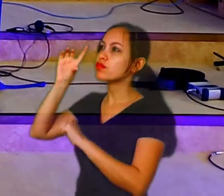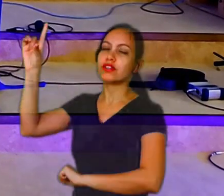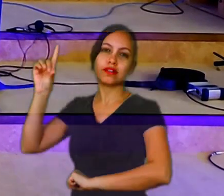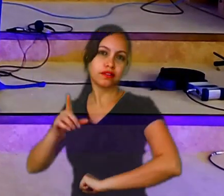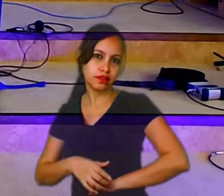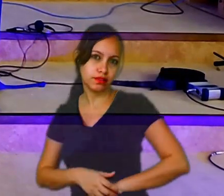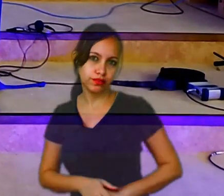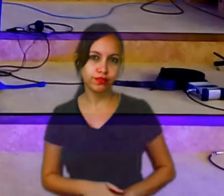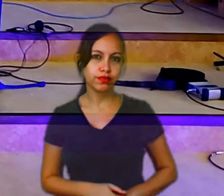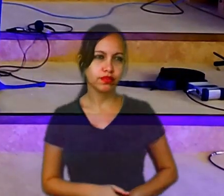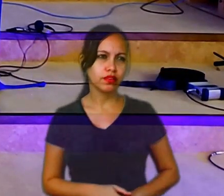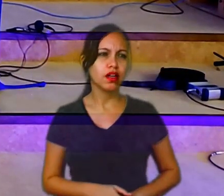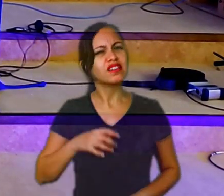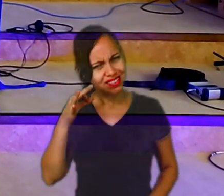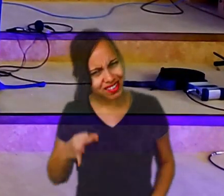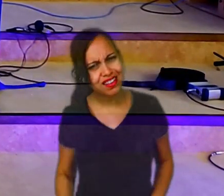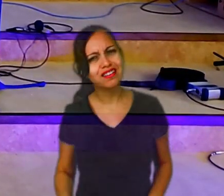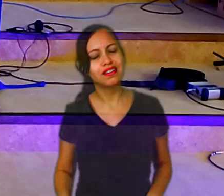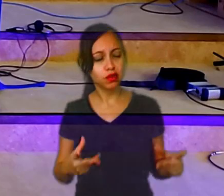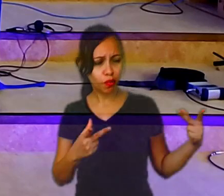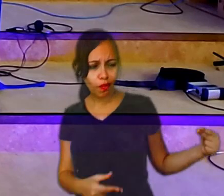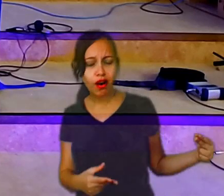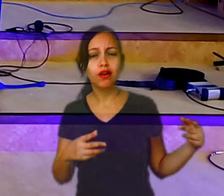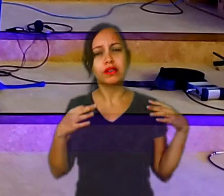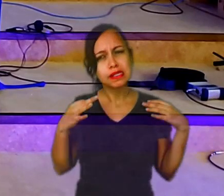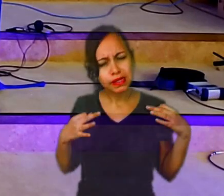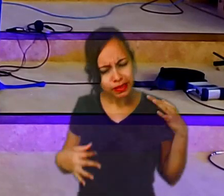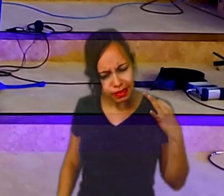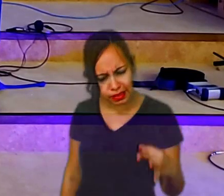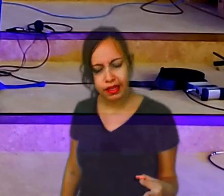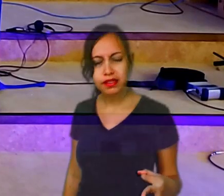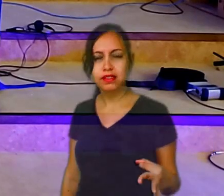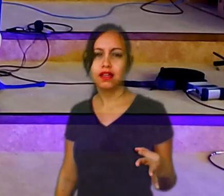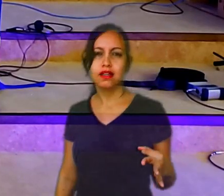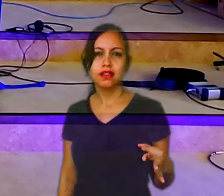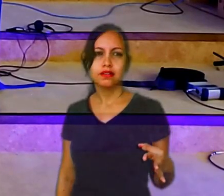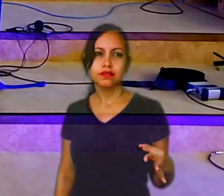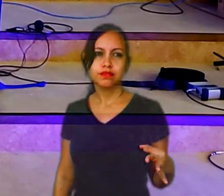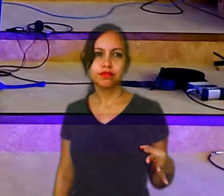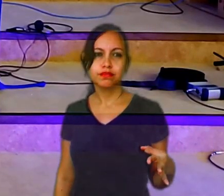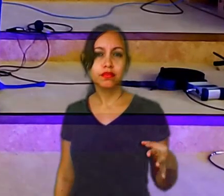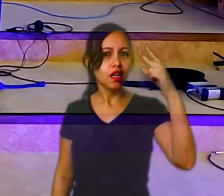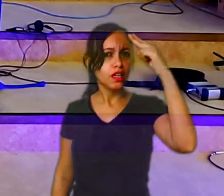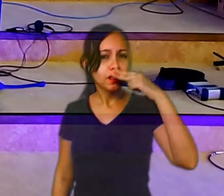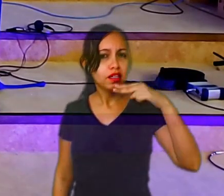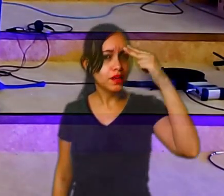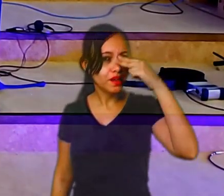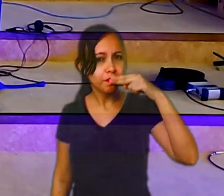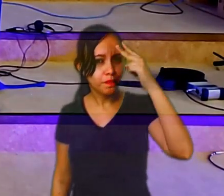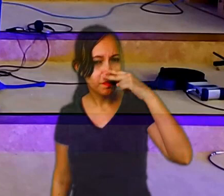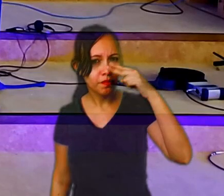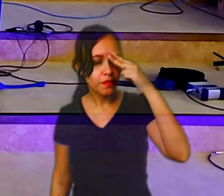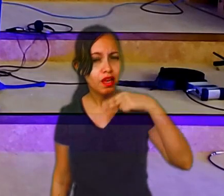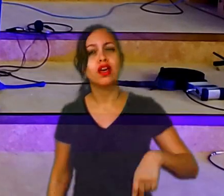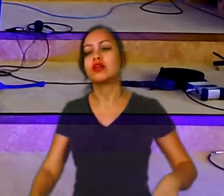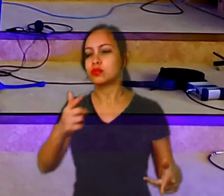visão, essa convicção, certeza absoluta de que, por mais que seja